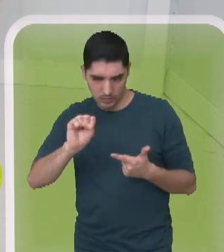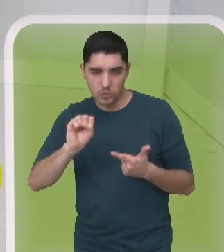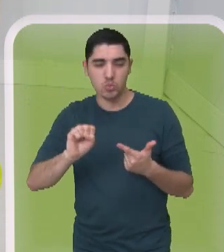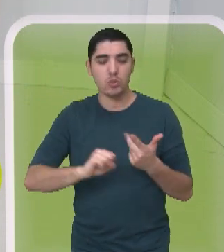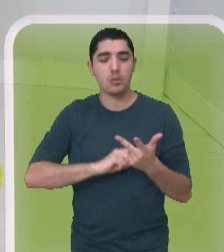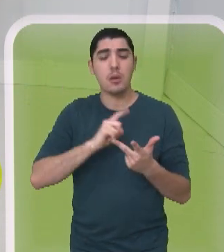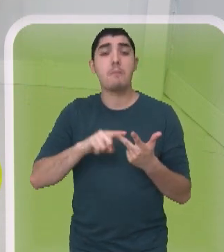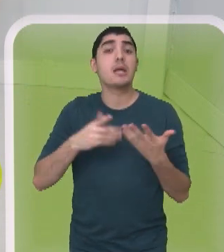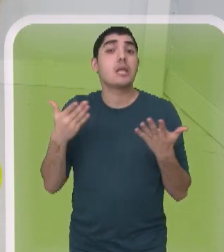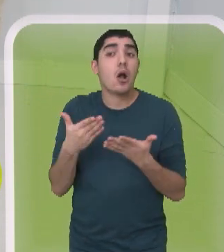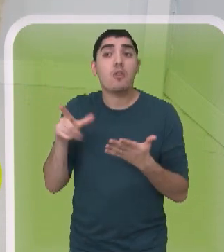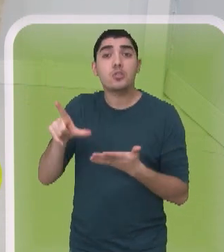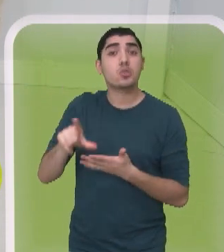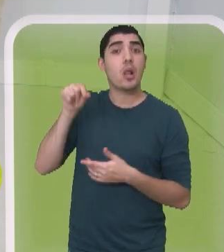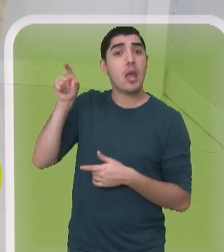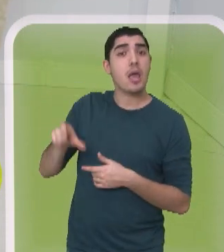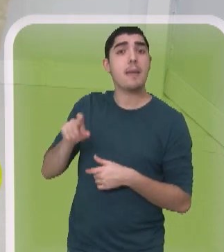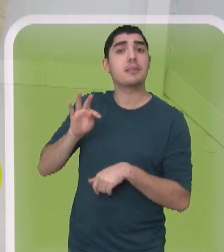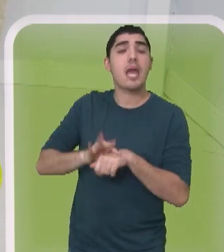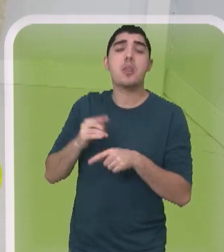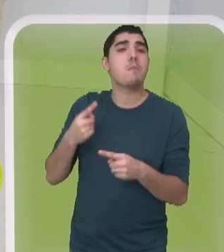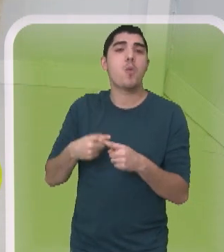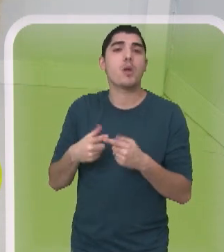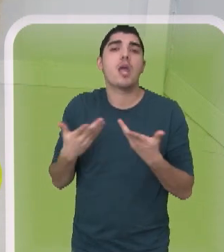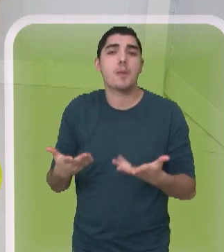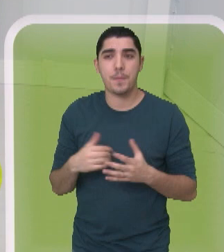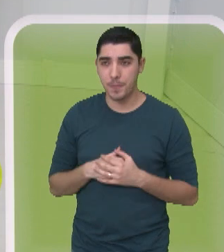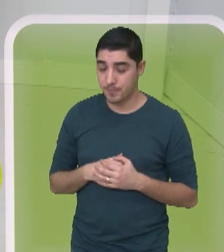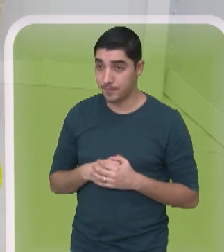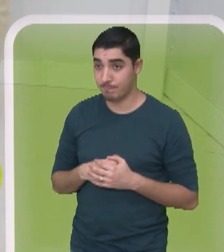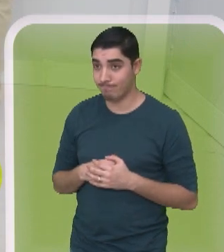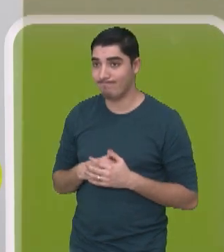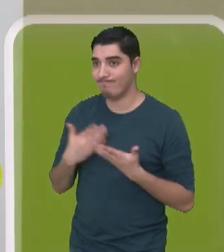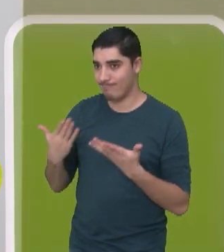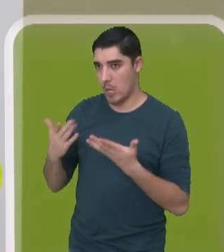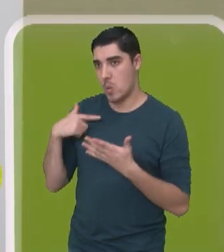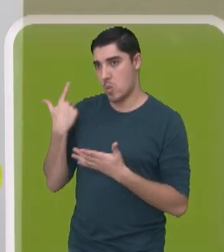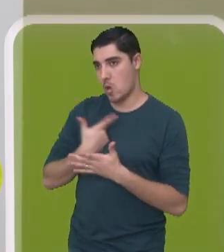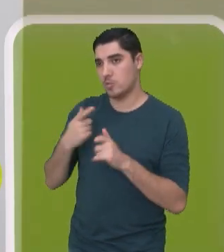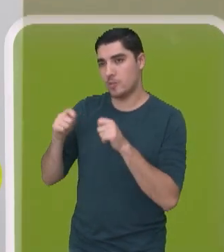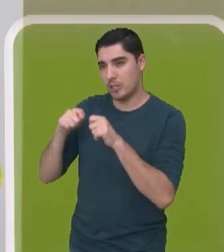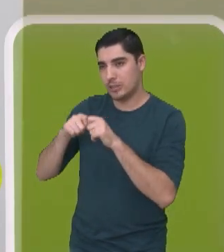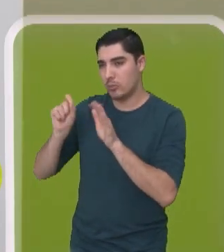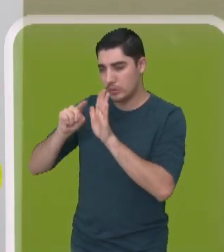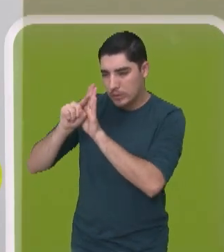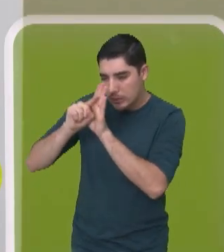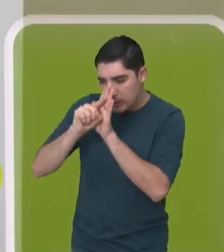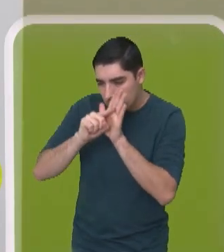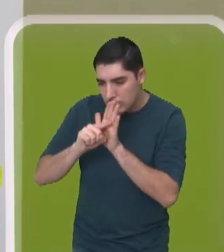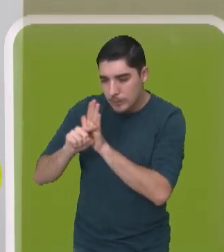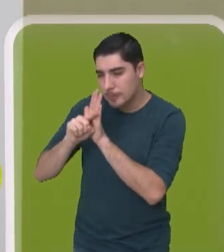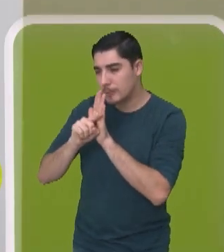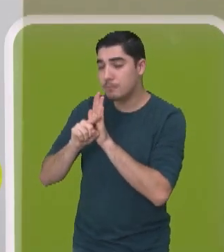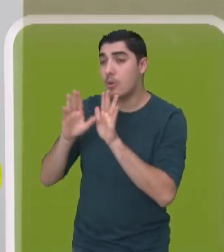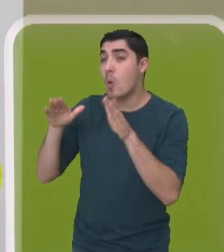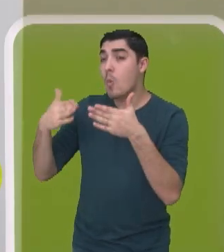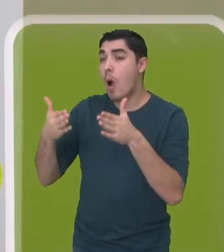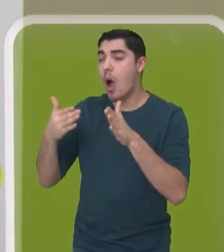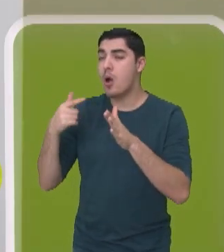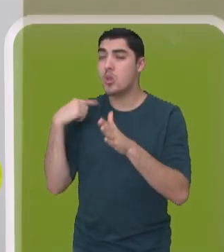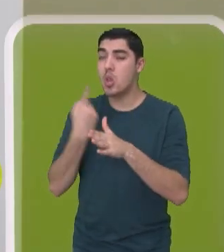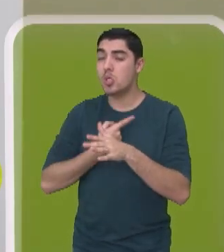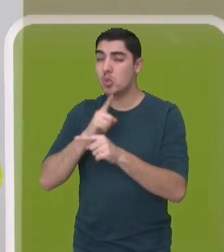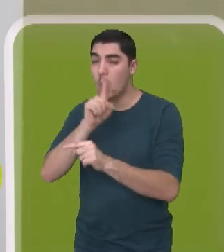nome de Maxandro como técnico do São José? Nós fizemos um processo, né, no qual nós definimos alguns critérios que na